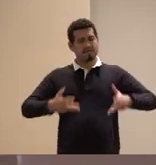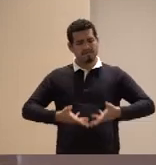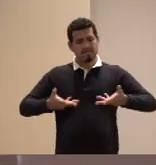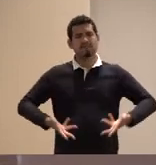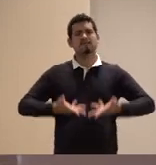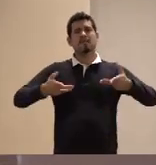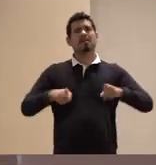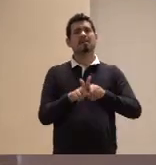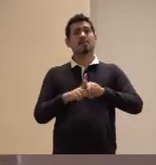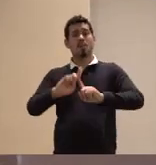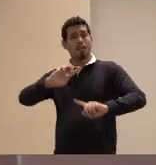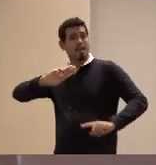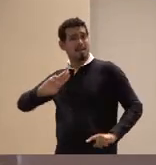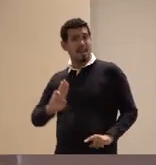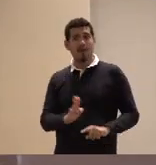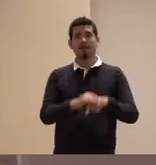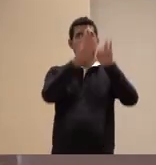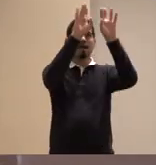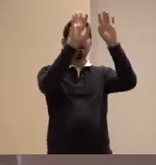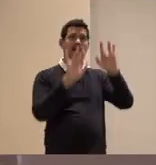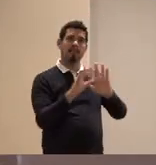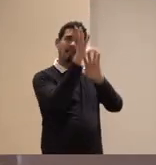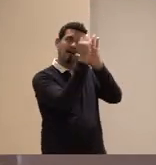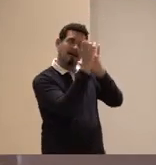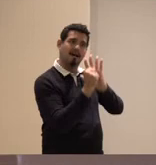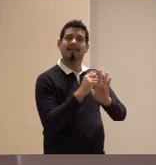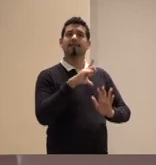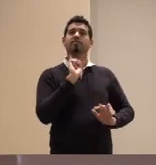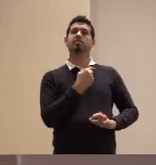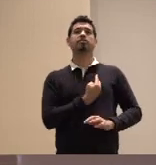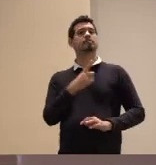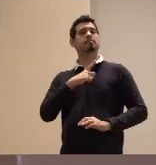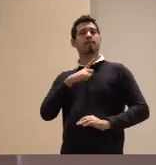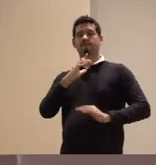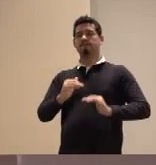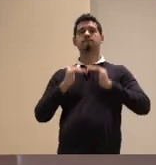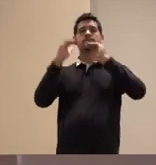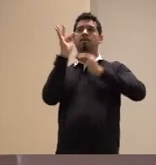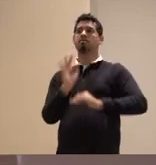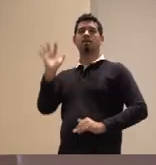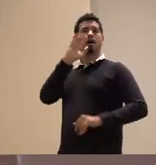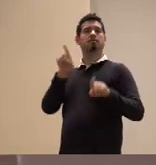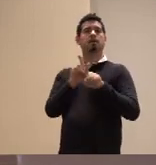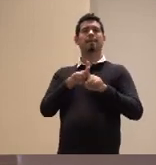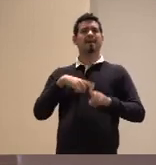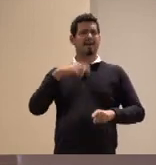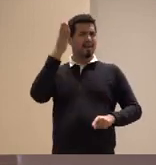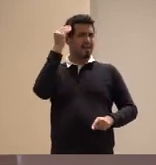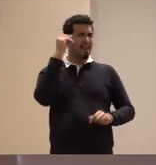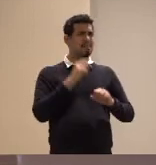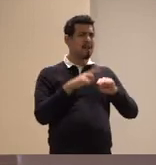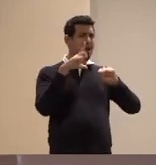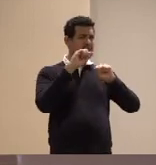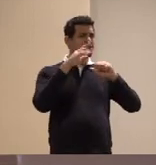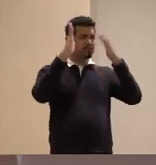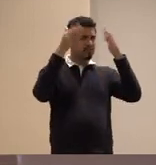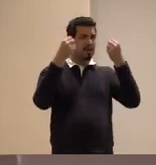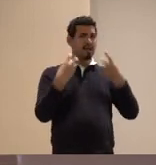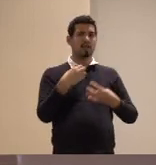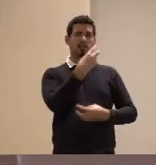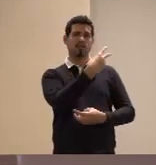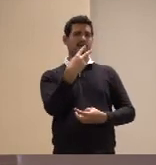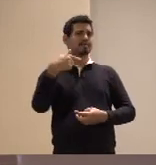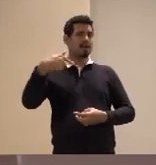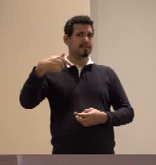mobilizaram 1,5 milhão de assinaturas para que a gente tivesse na Constituição Federal aquele artigo que a Larissa falou, o